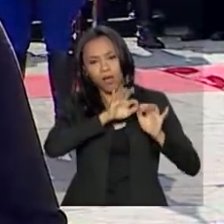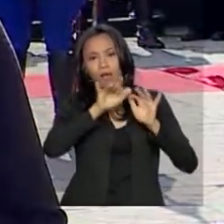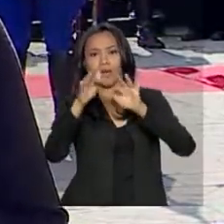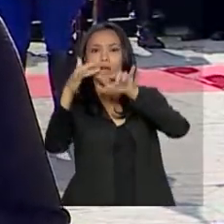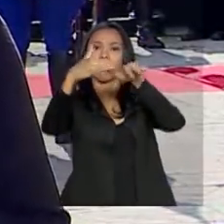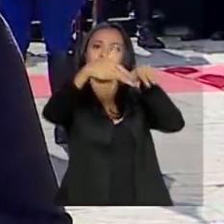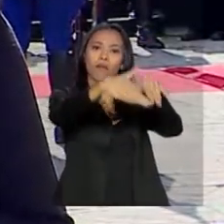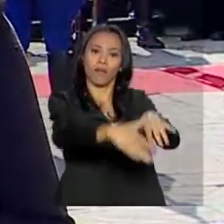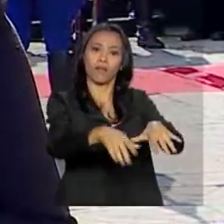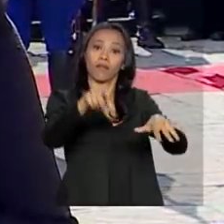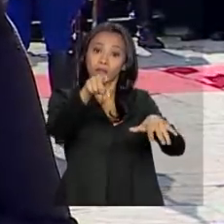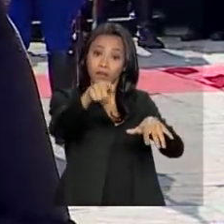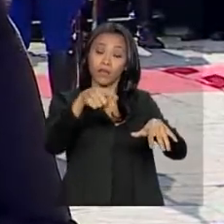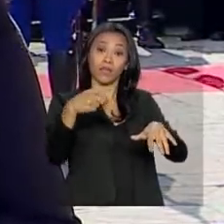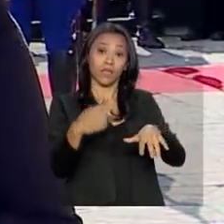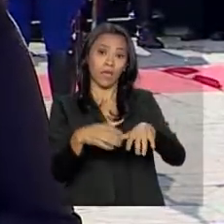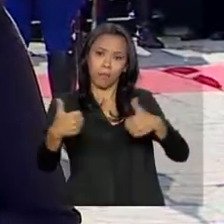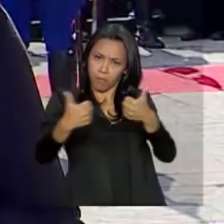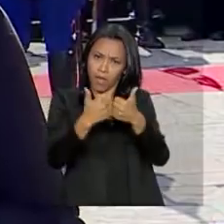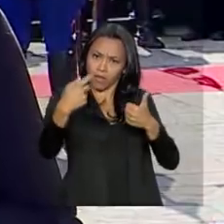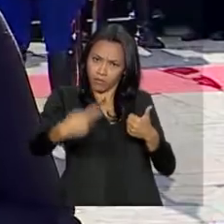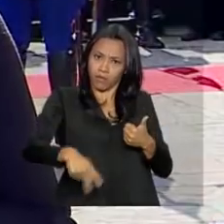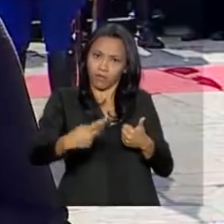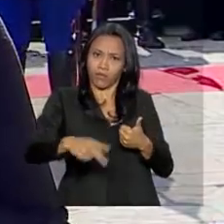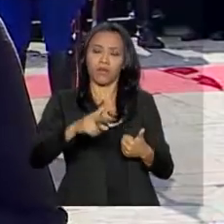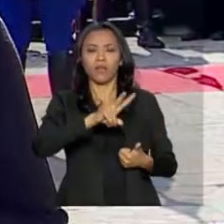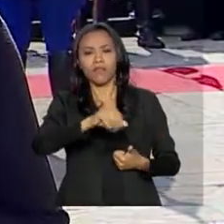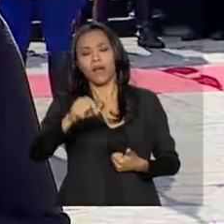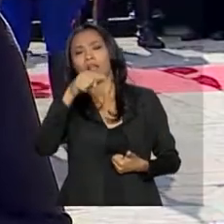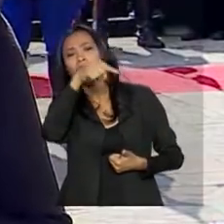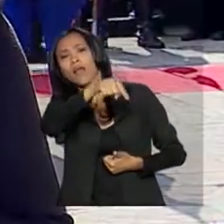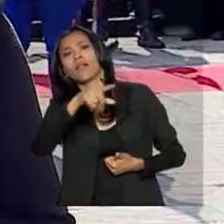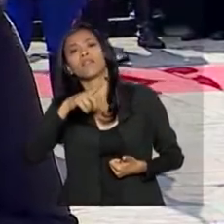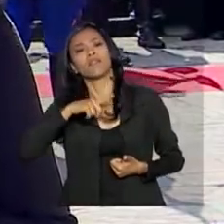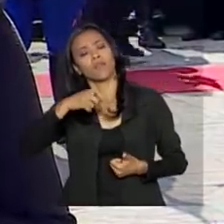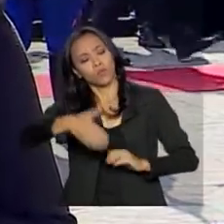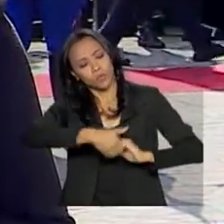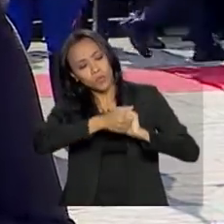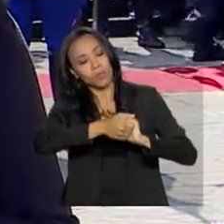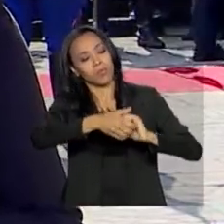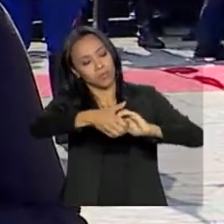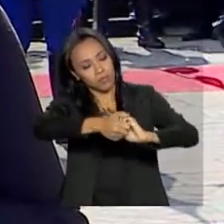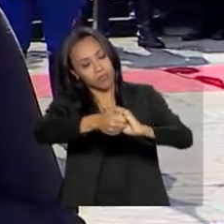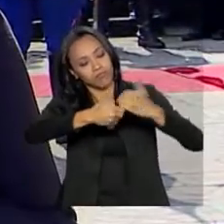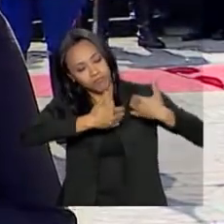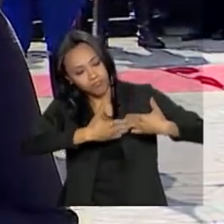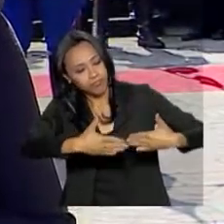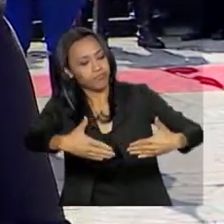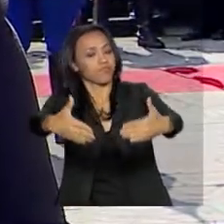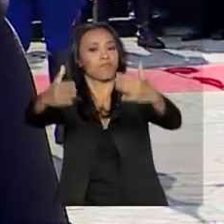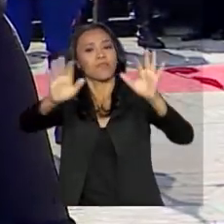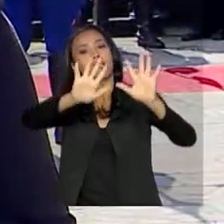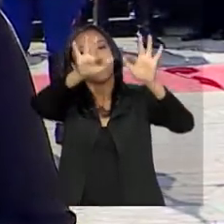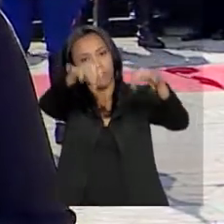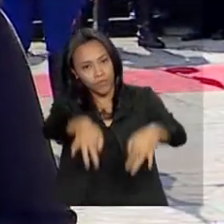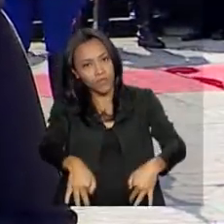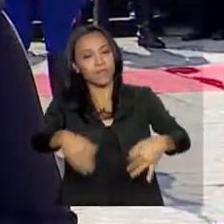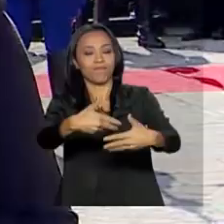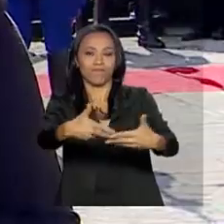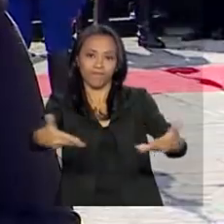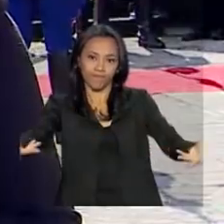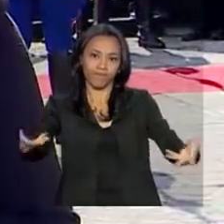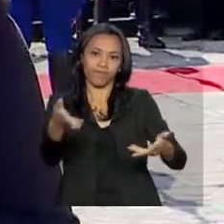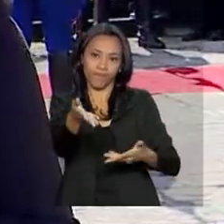Palácio que fica cerca de dois quarteirões daqui eles retomam para lá onde vão ter os cumprimentos E aí enfim encerra-se assim essa